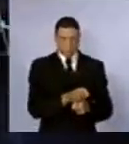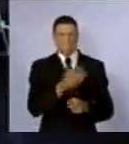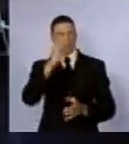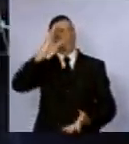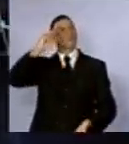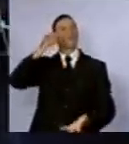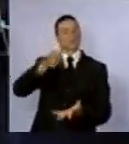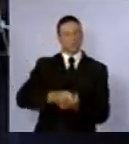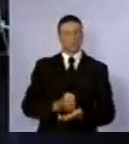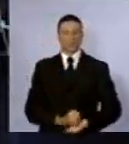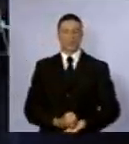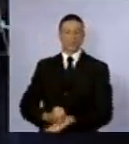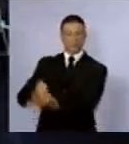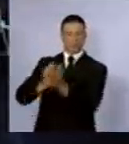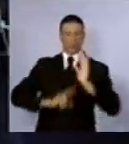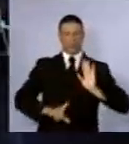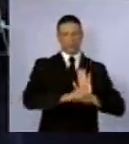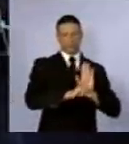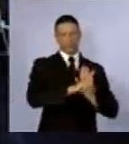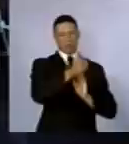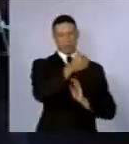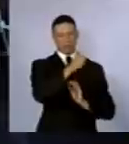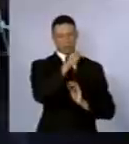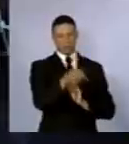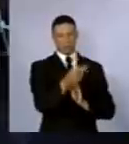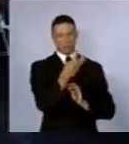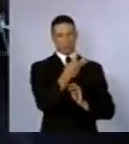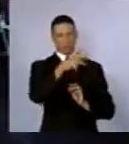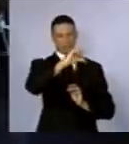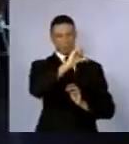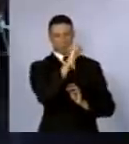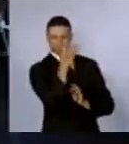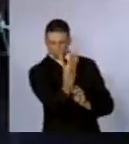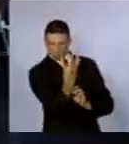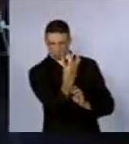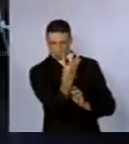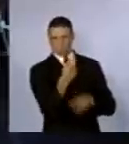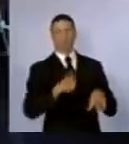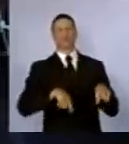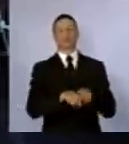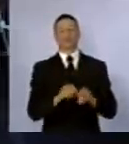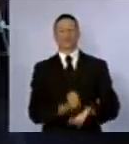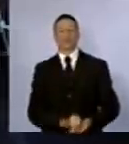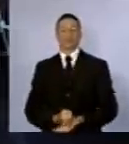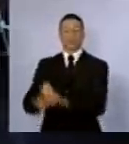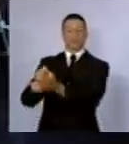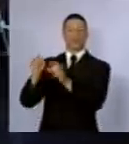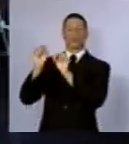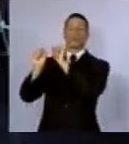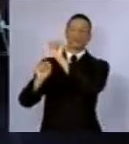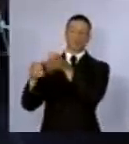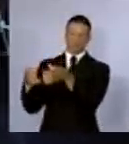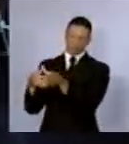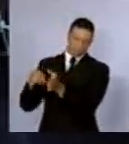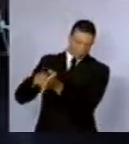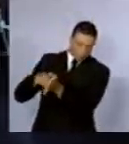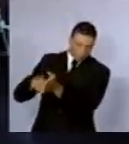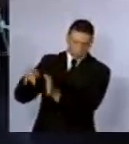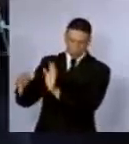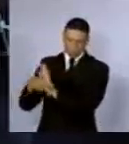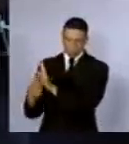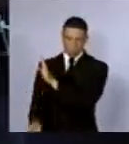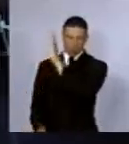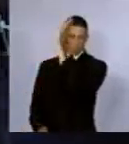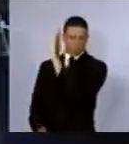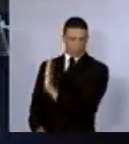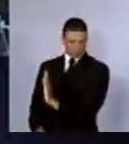apoiar a aprovação da Lei 11.934, né, e também apoiar a continuidade de pesquisas e eventos aqui no Brasil. Né. Isso